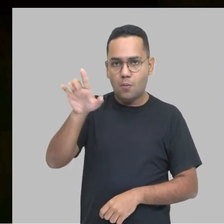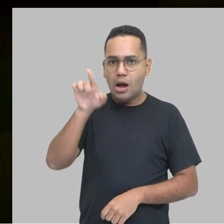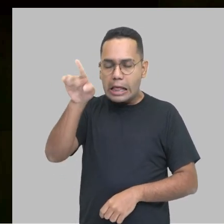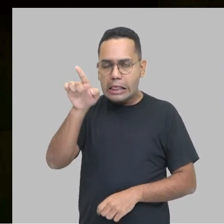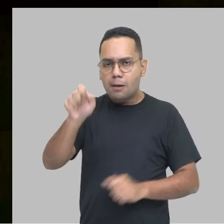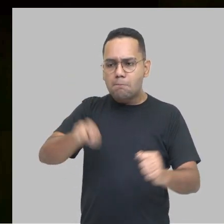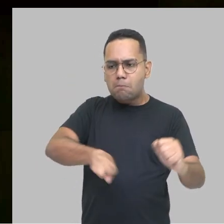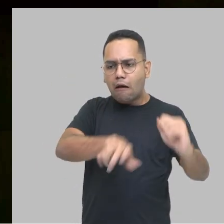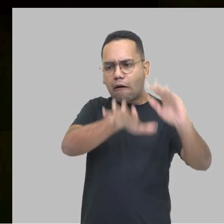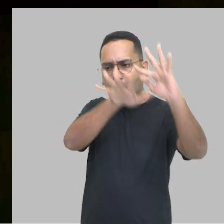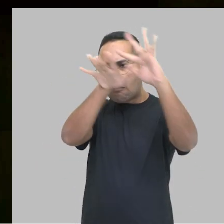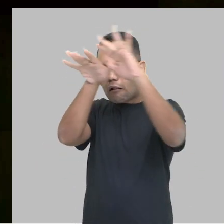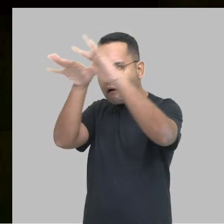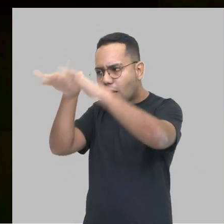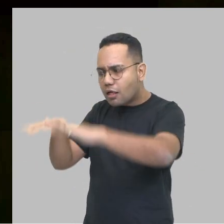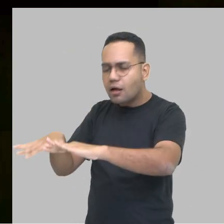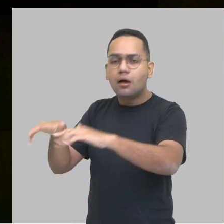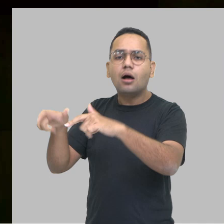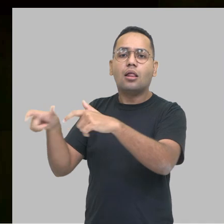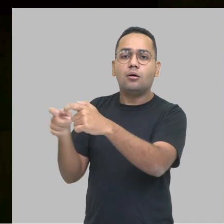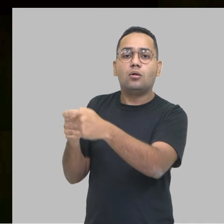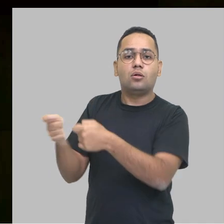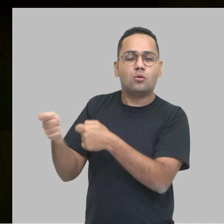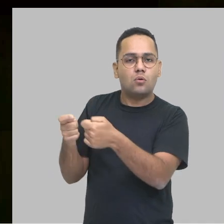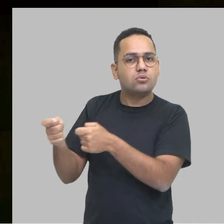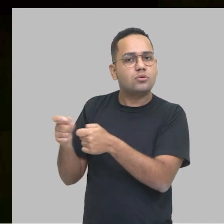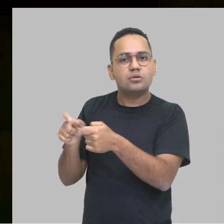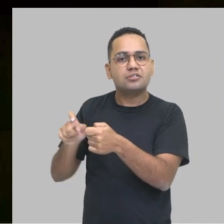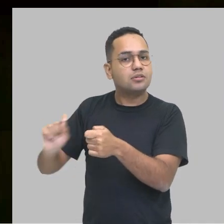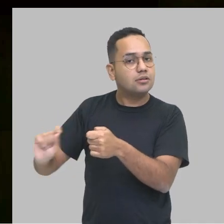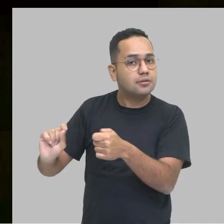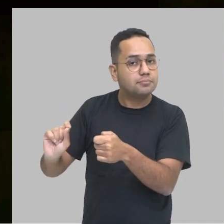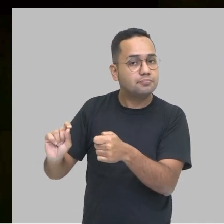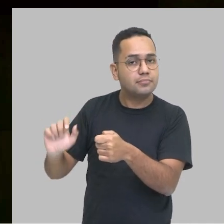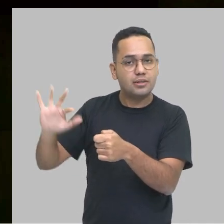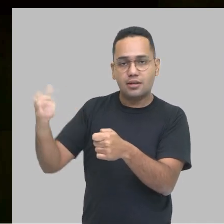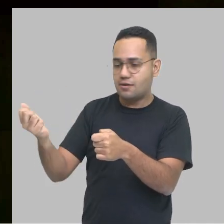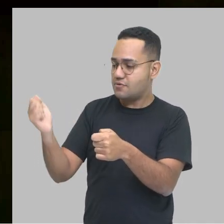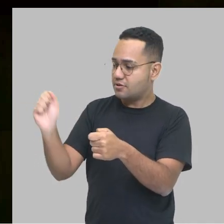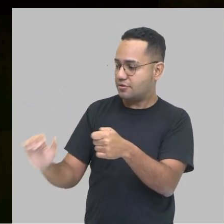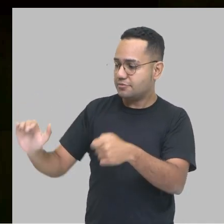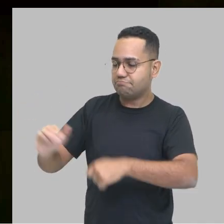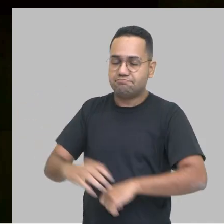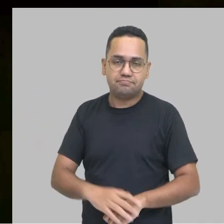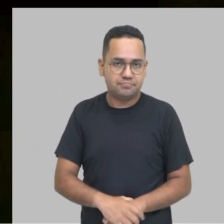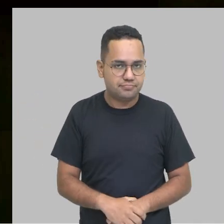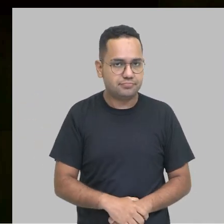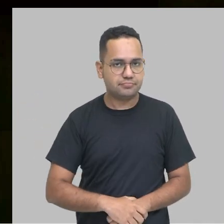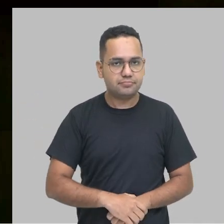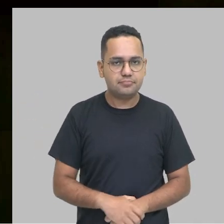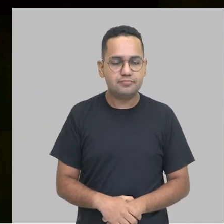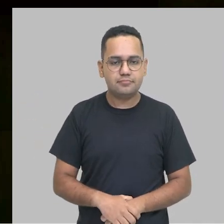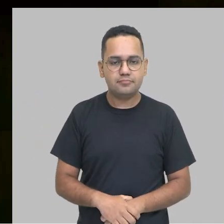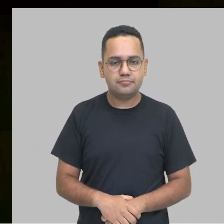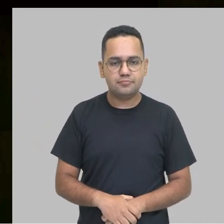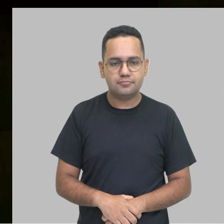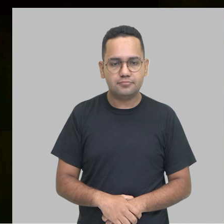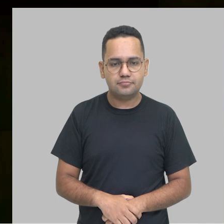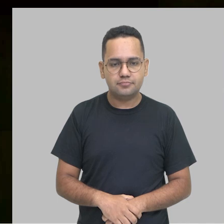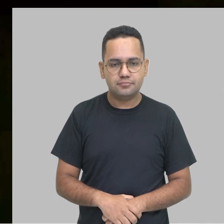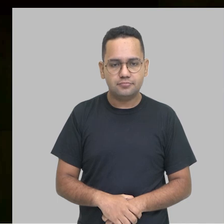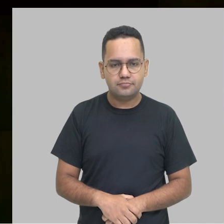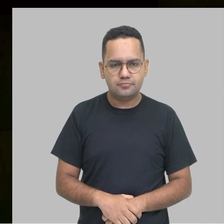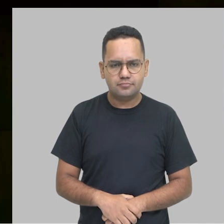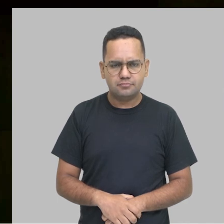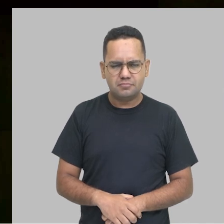Europa e colonizar e se apropriar de territórios da África e da Ásia, tá, gente? Professor,